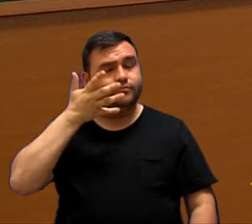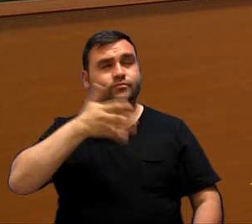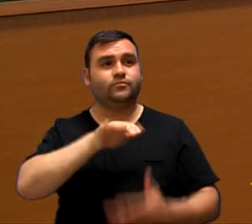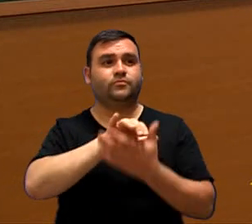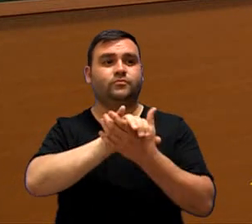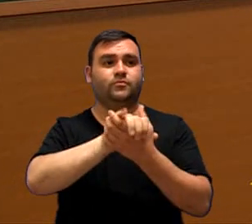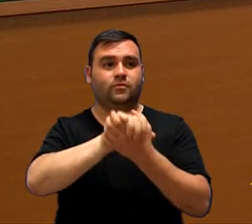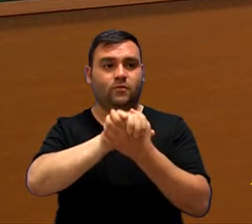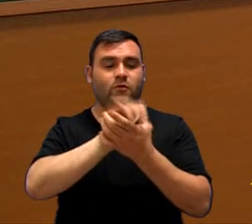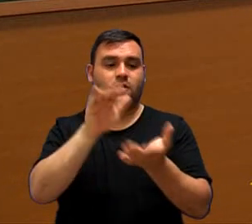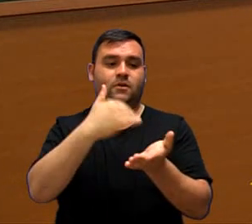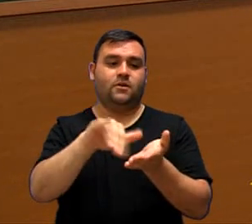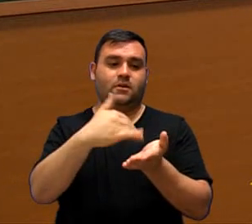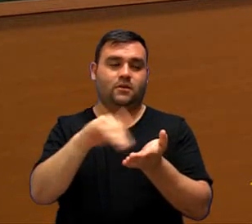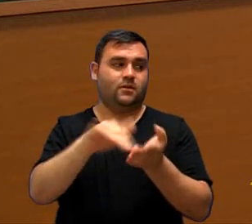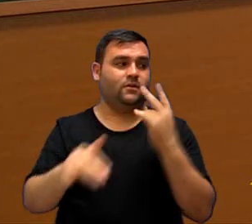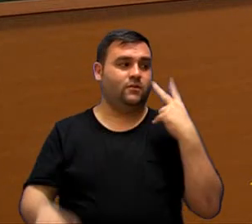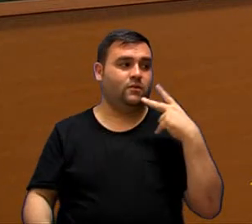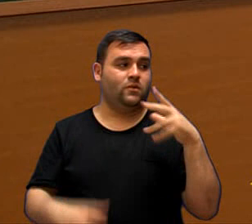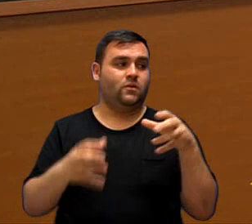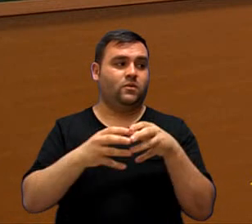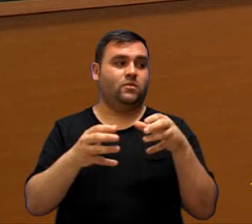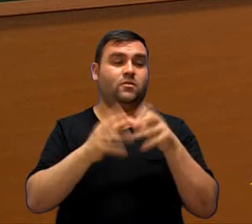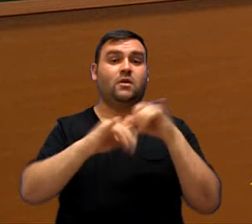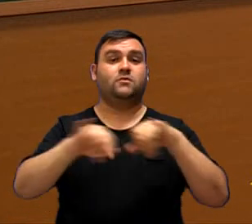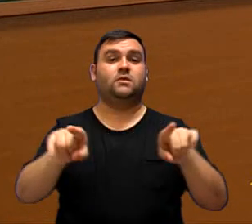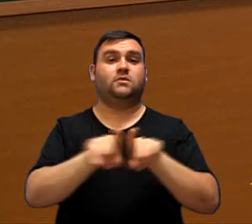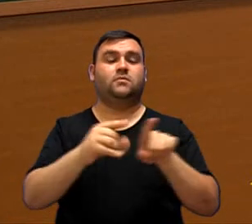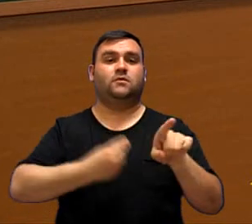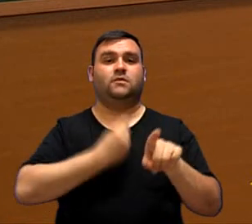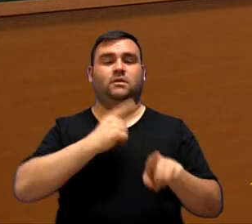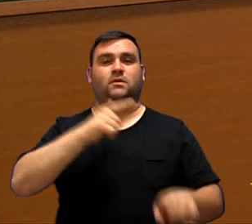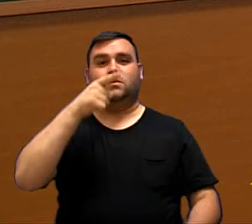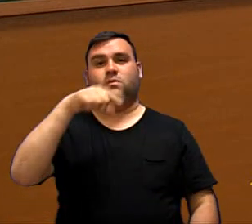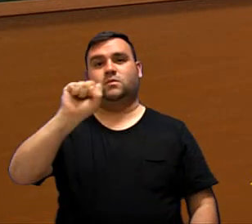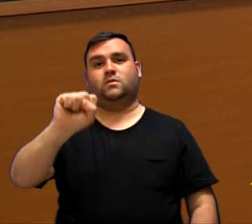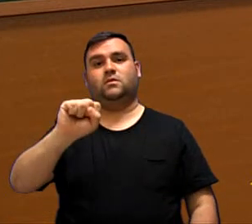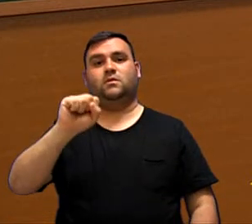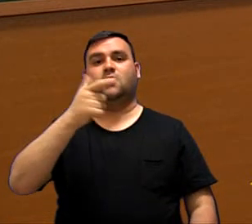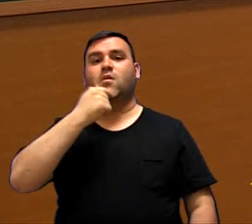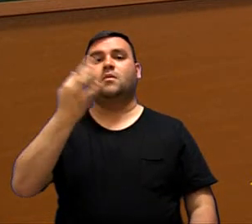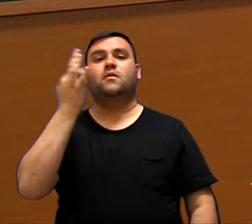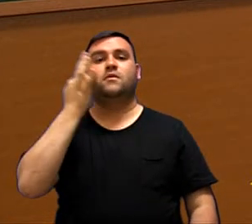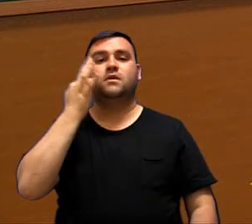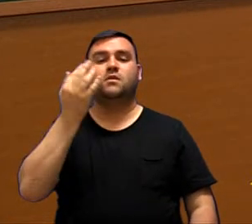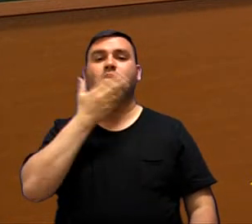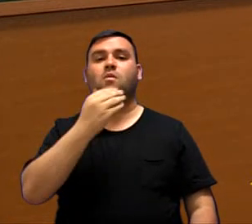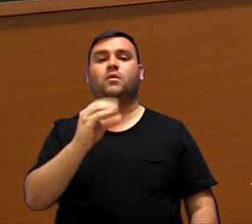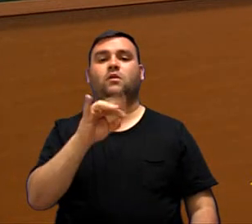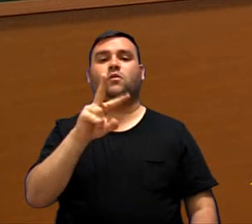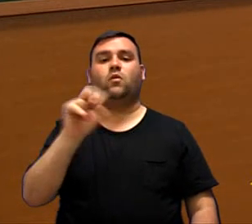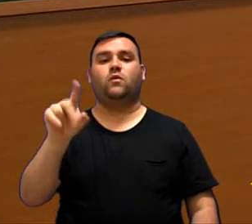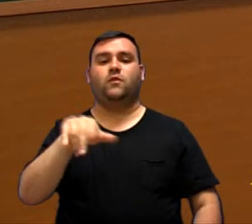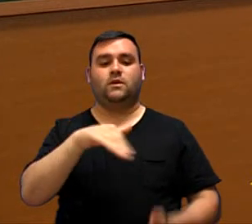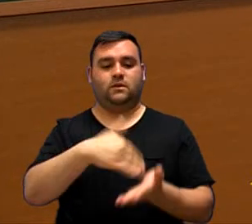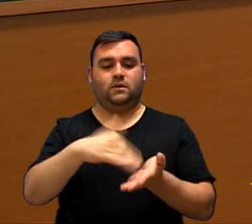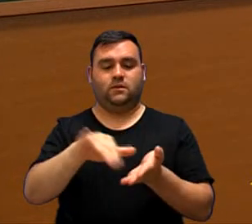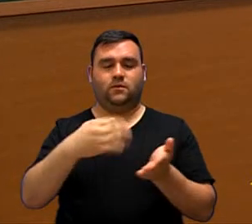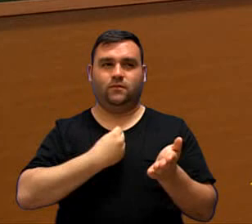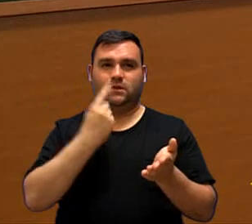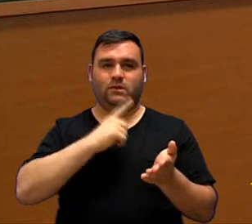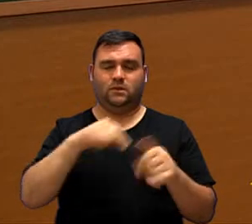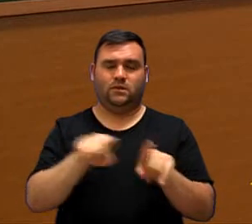saudar os secretários, os vereadores. Só anunciar aqui também a presença do vereador Luiz Santos, vereador Fernando Dini e o Robson Corvo, secretário, também, e os